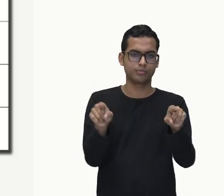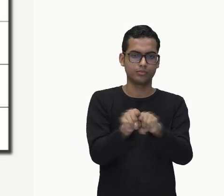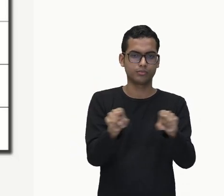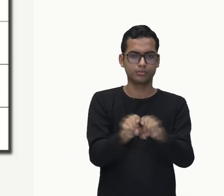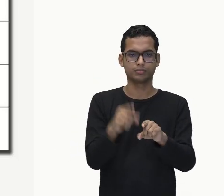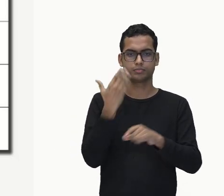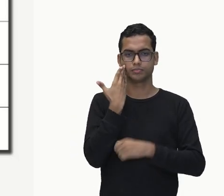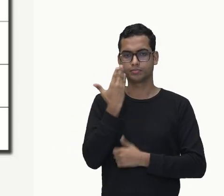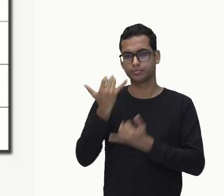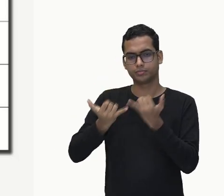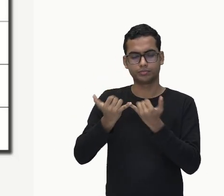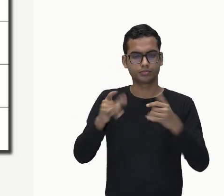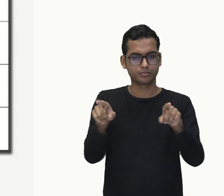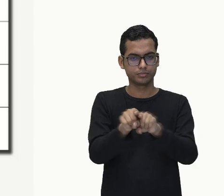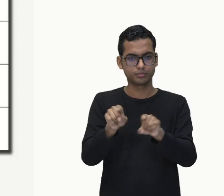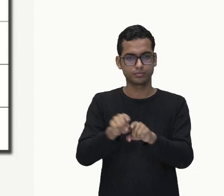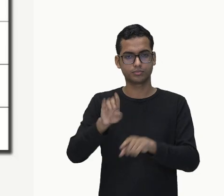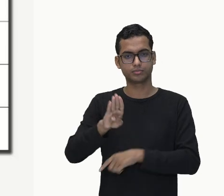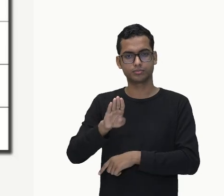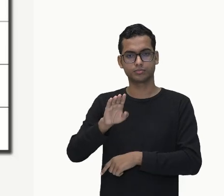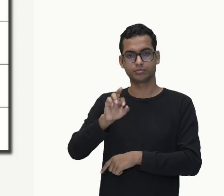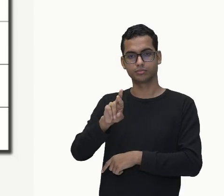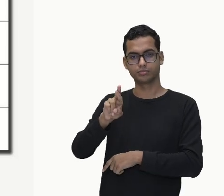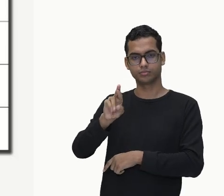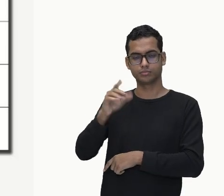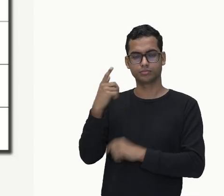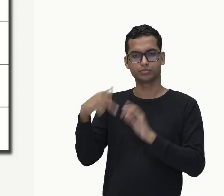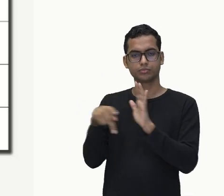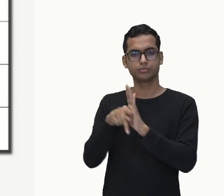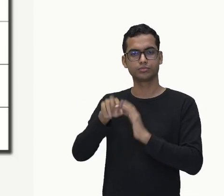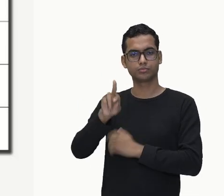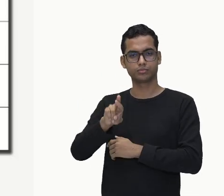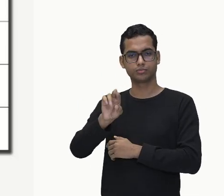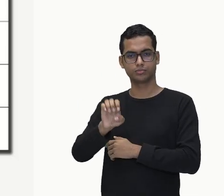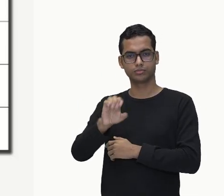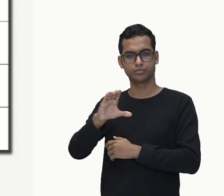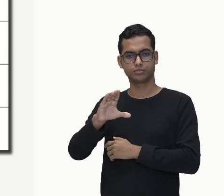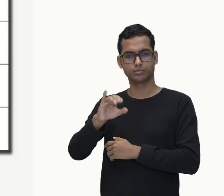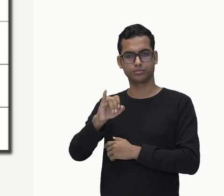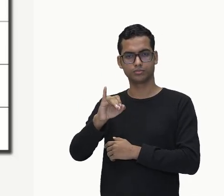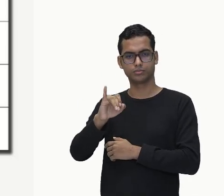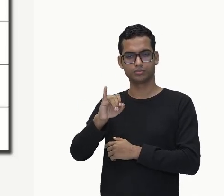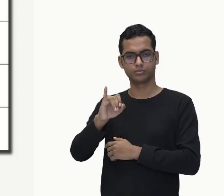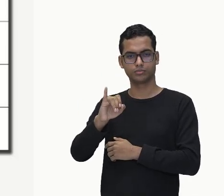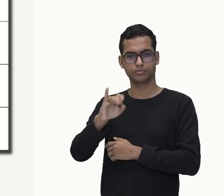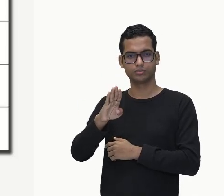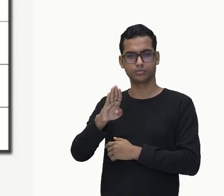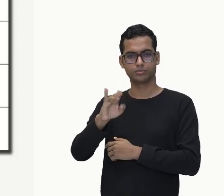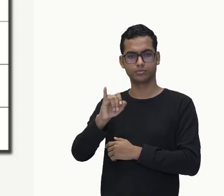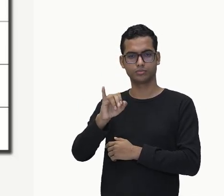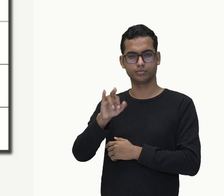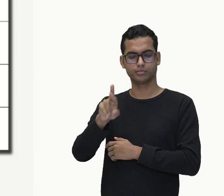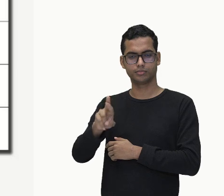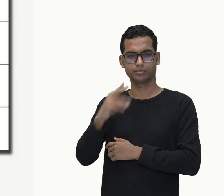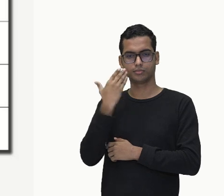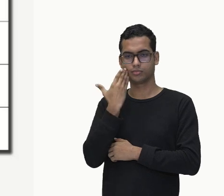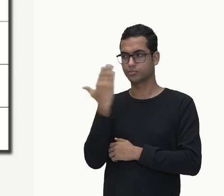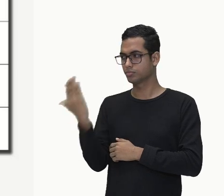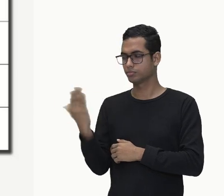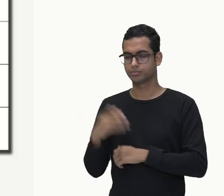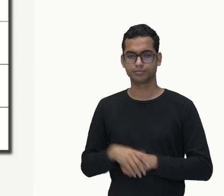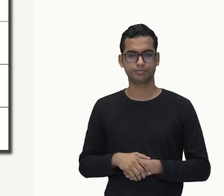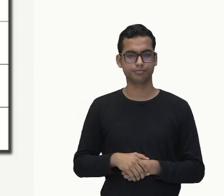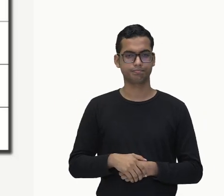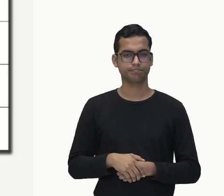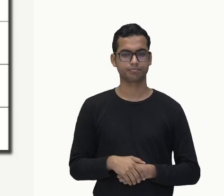língua portuguesa, esse verbo é o verbo receber, ele é da segunda conjugação, né? Mas vamos pensar no português, um verbo, de fato,